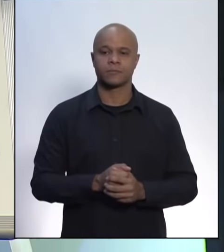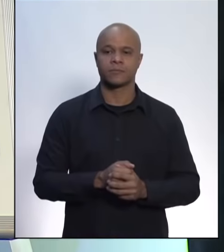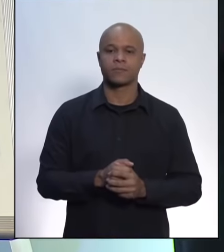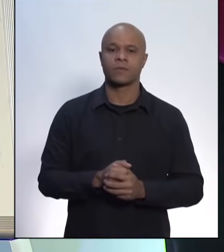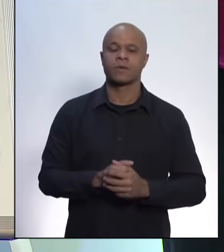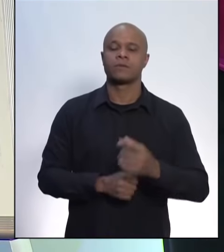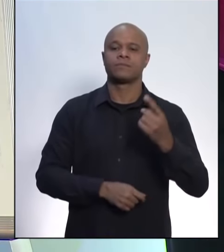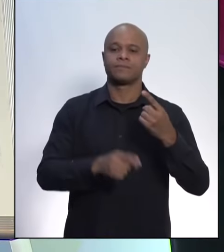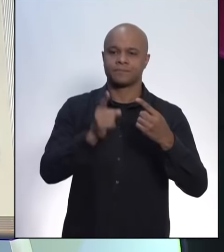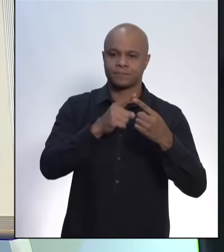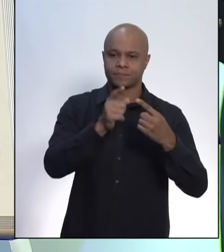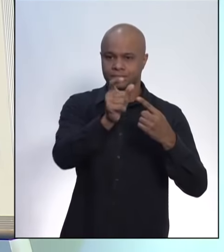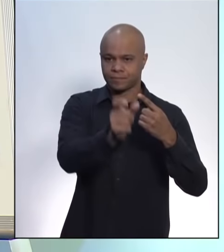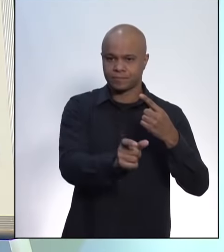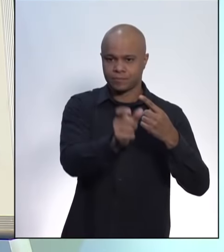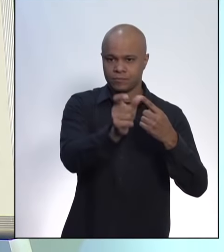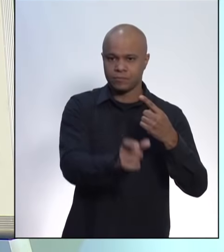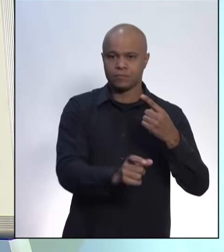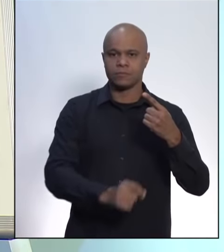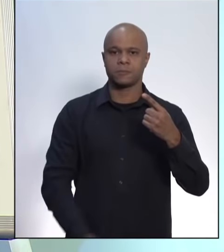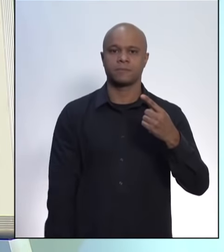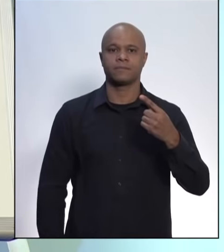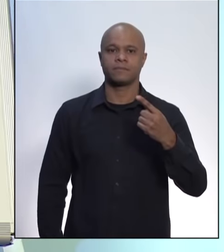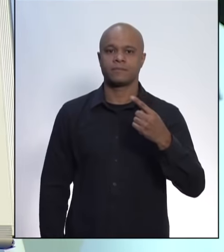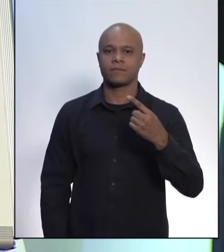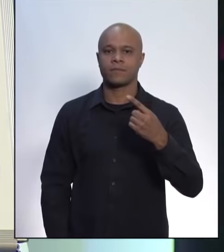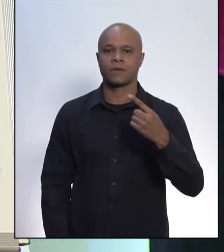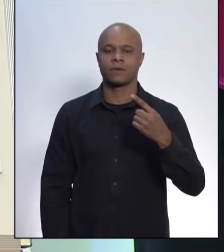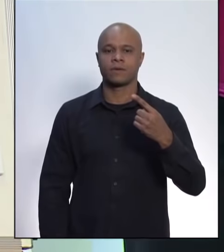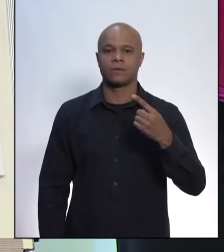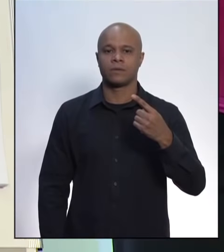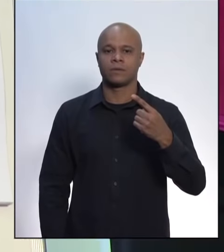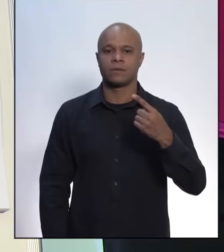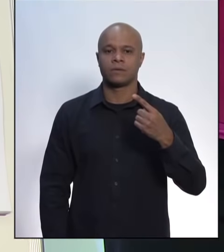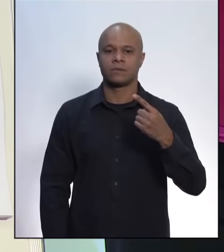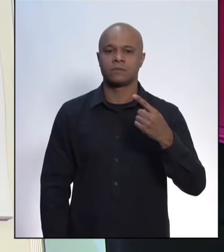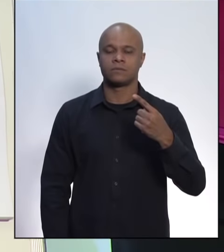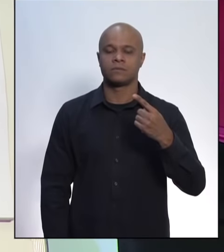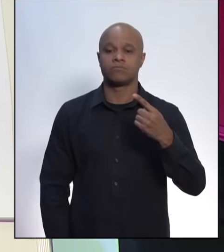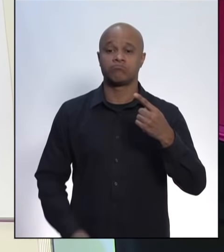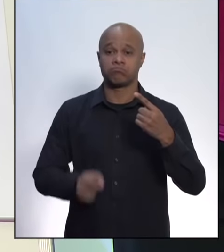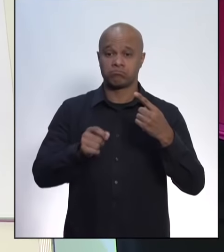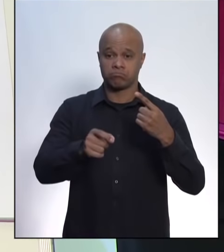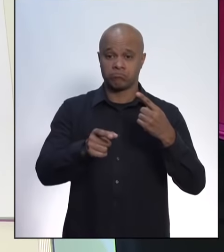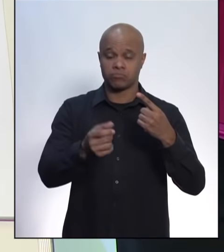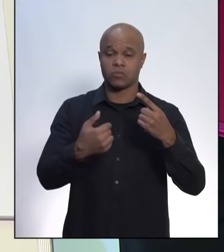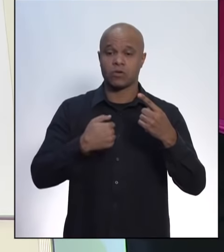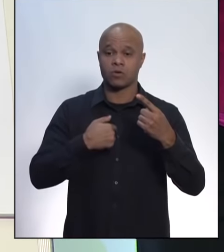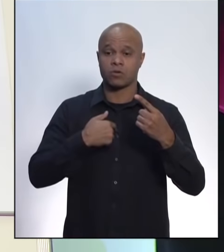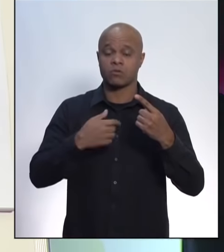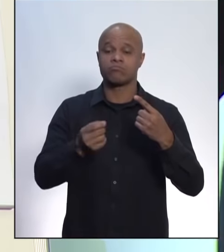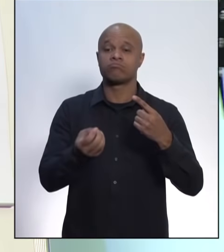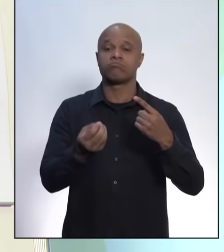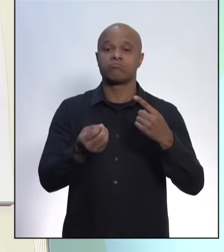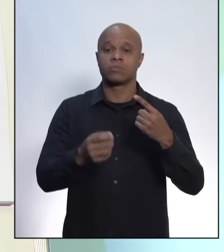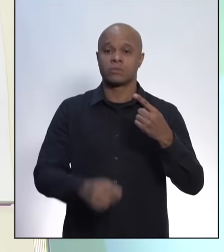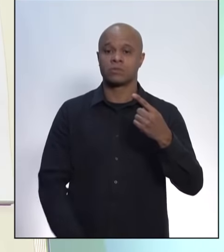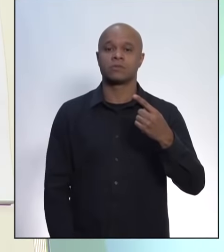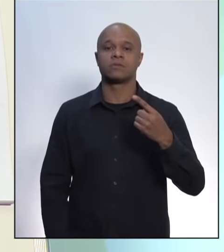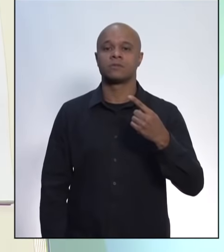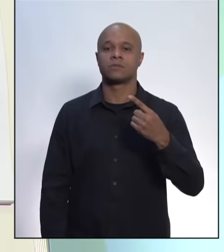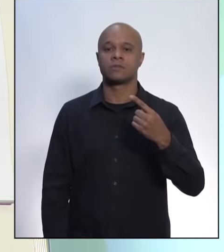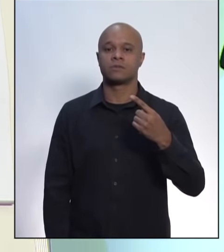primeira coluna vocês vão escrever o ar aí no escreve aqui dentro o ar aí não